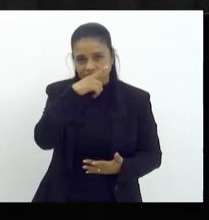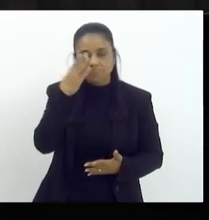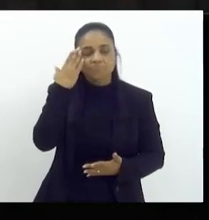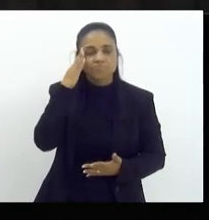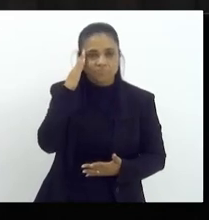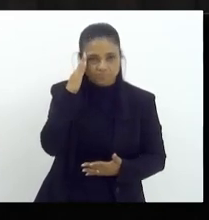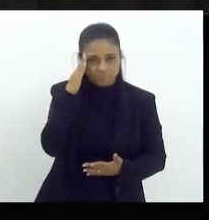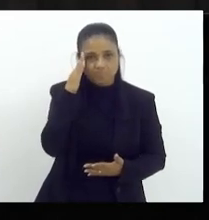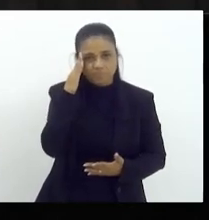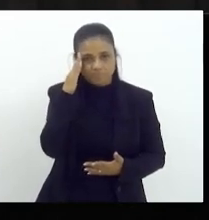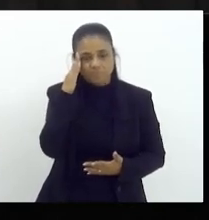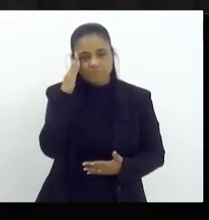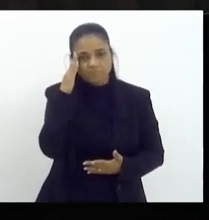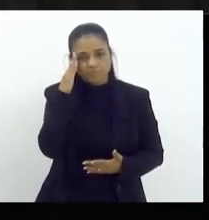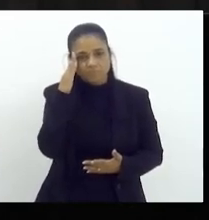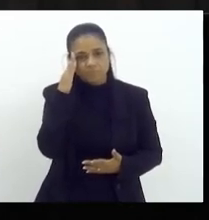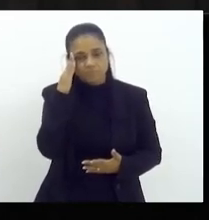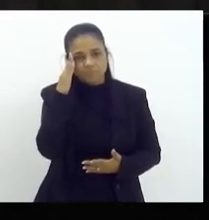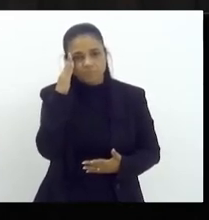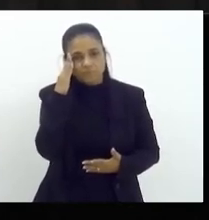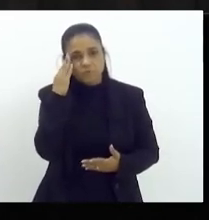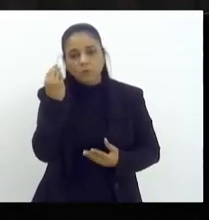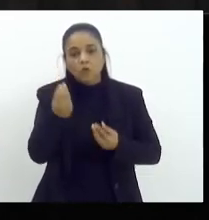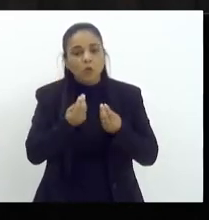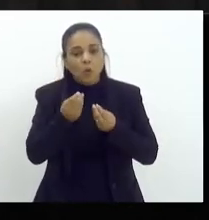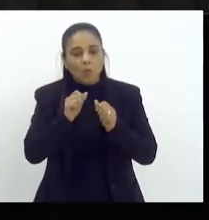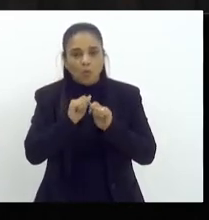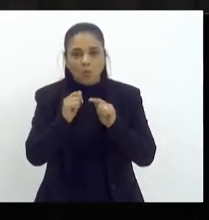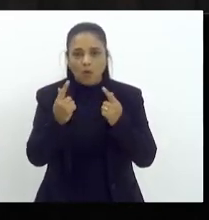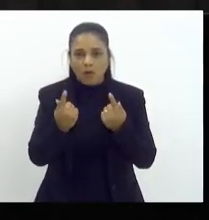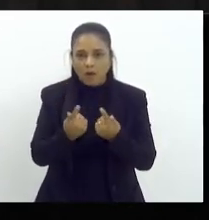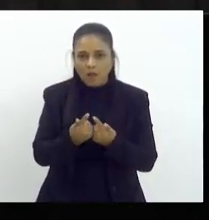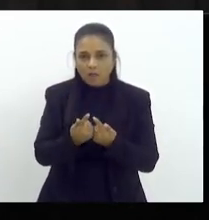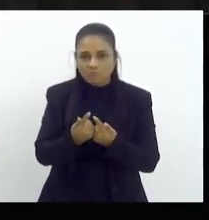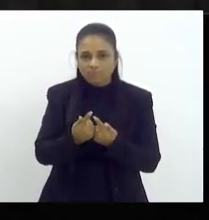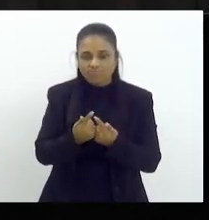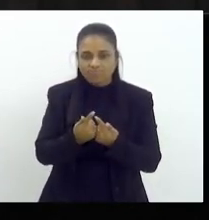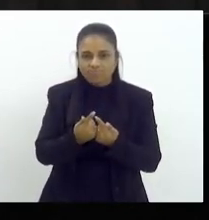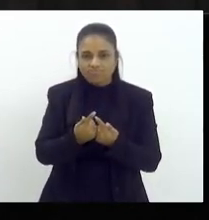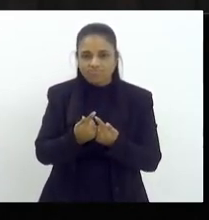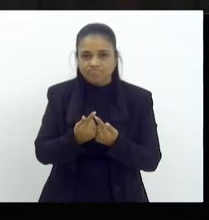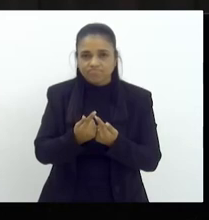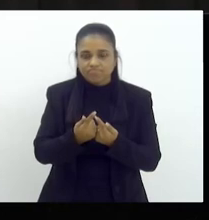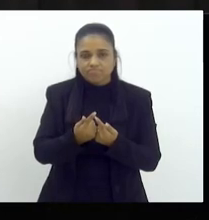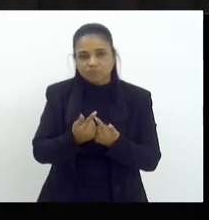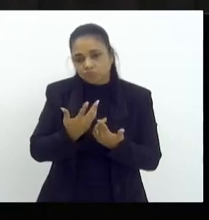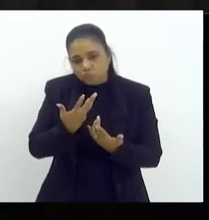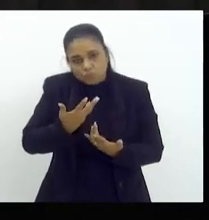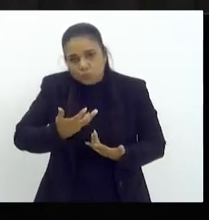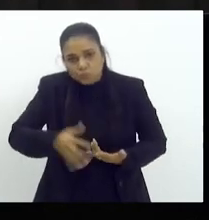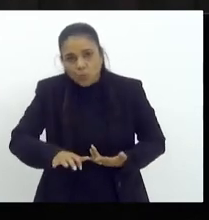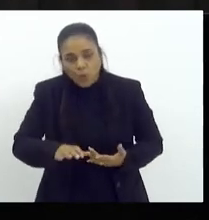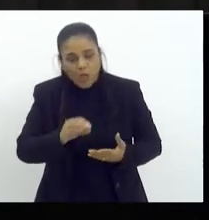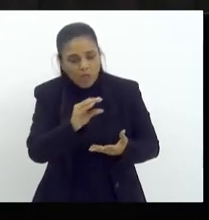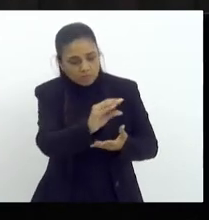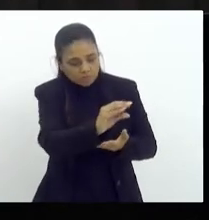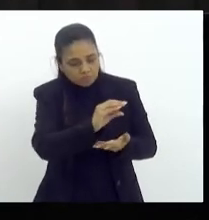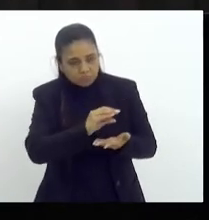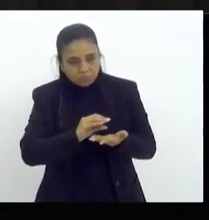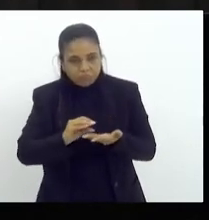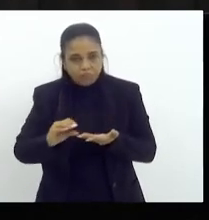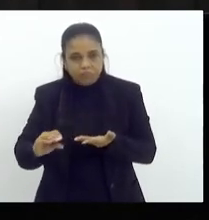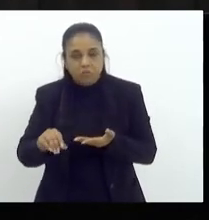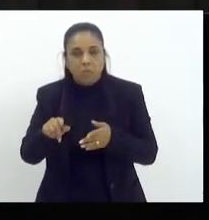compreender como essa casa tá recusando uma transferência de renda para população